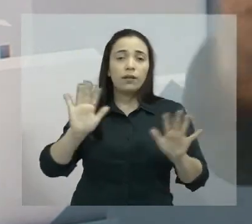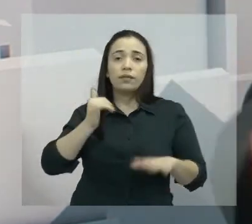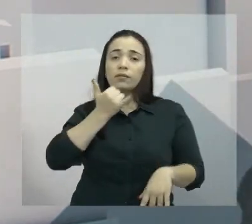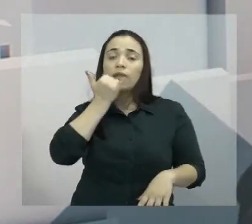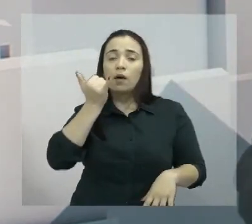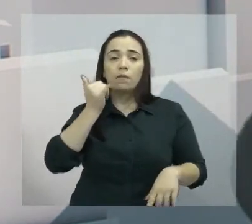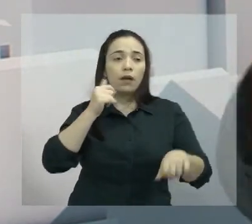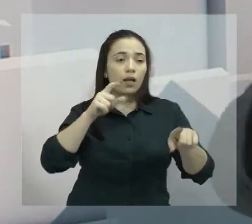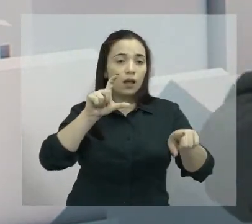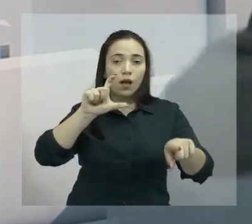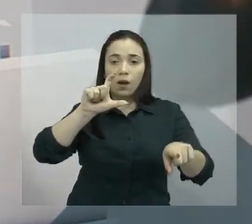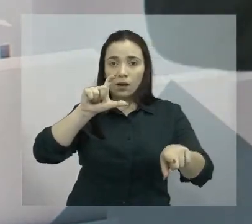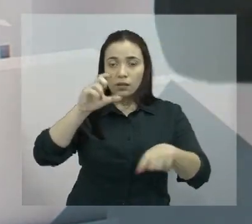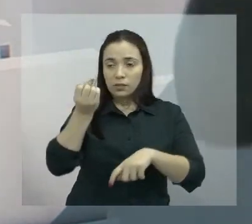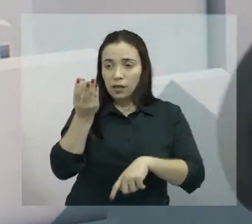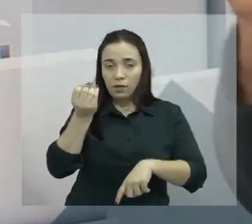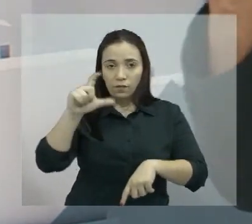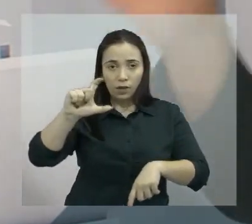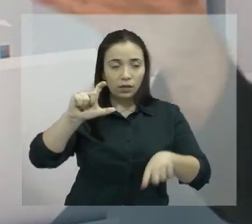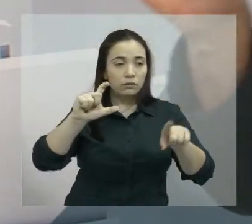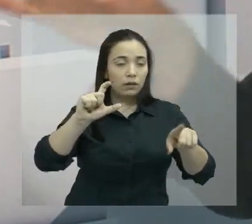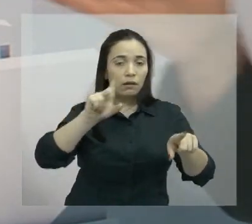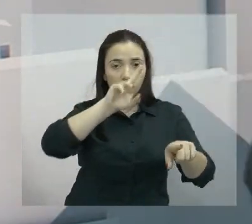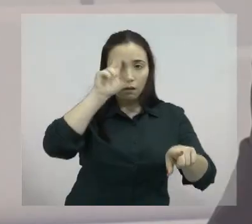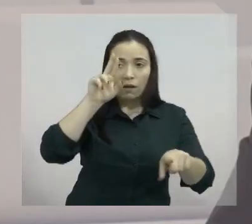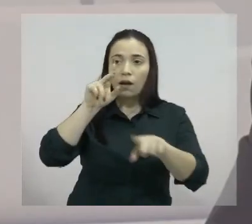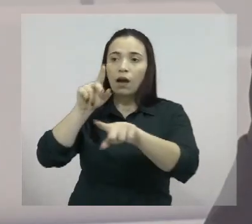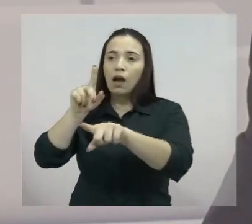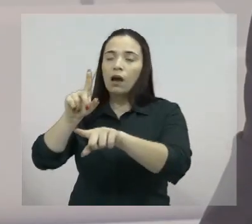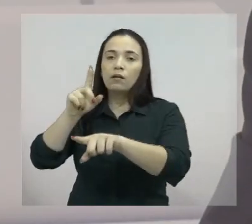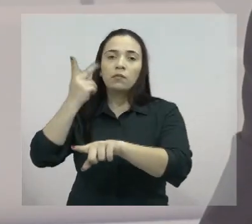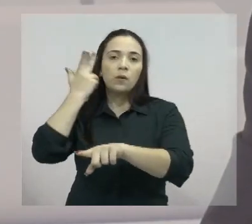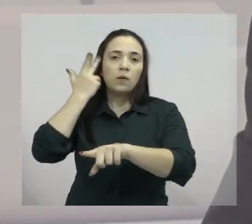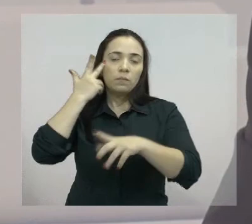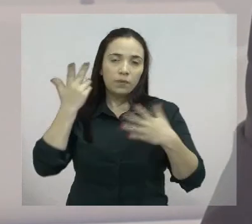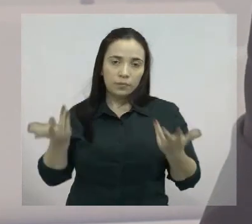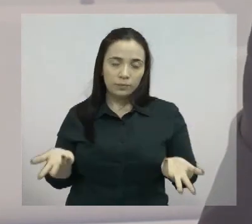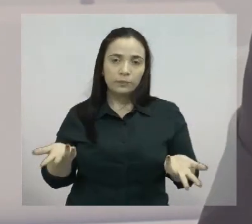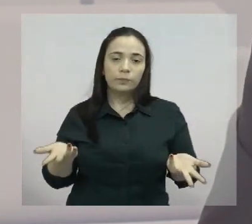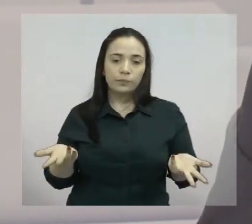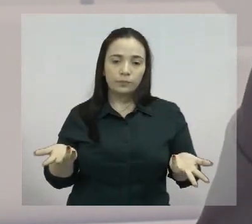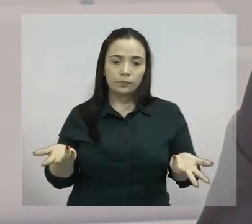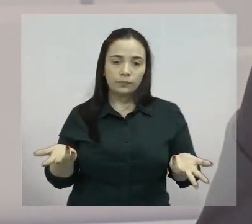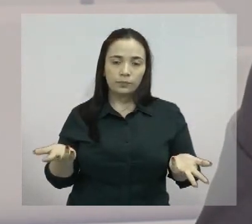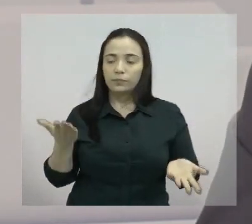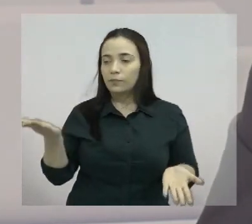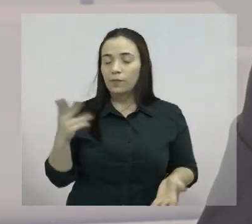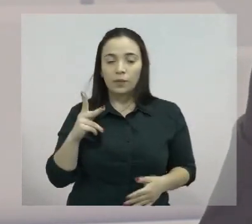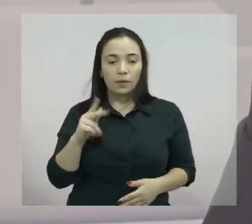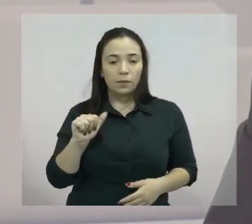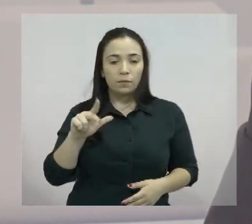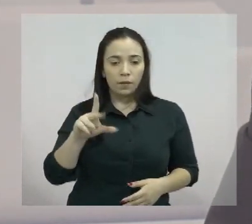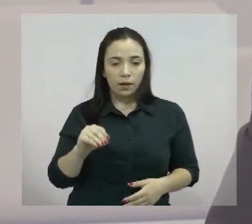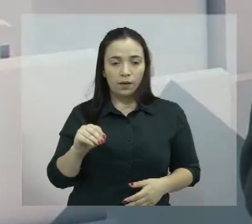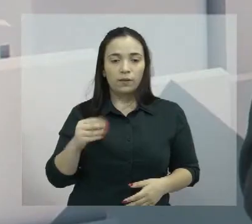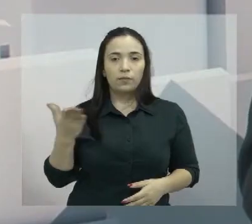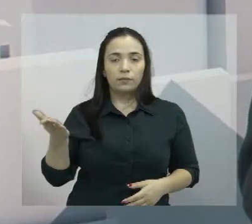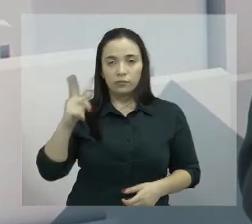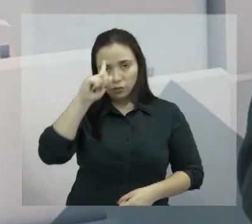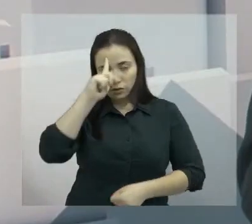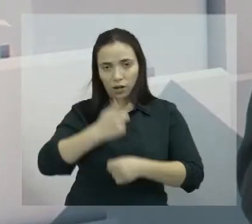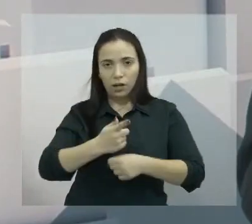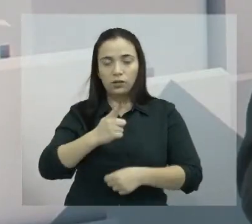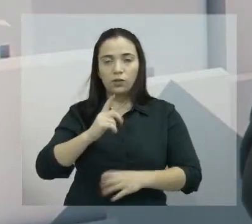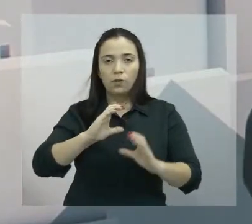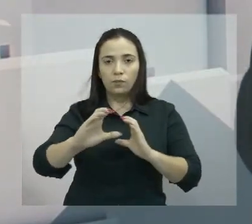ou 2 copos, né, sejam maior ou menor, depende de cada pessoa. Muito bem, Paulo Ernesto Serpa, gerente de